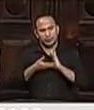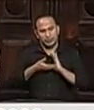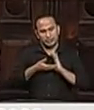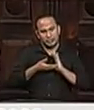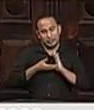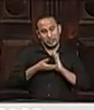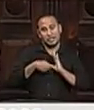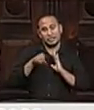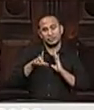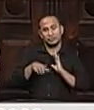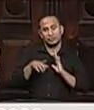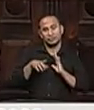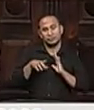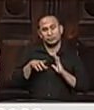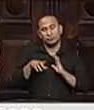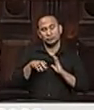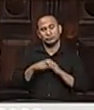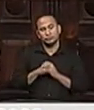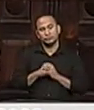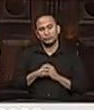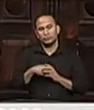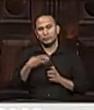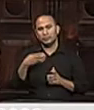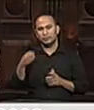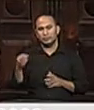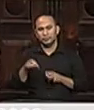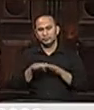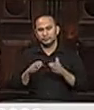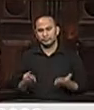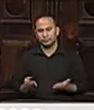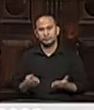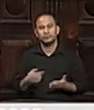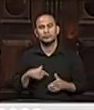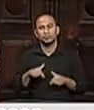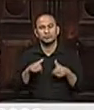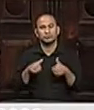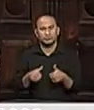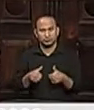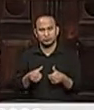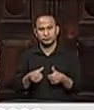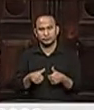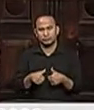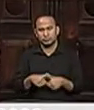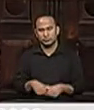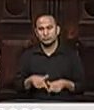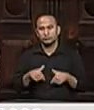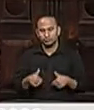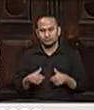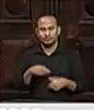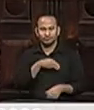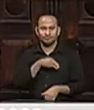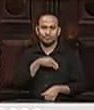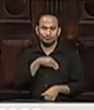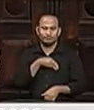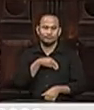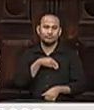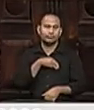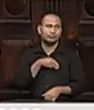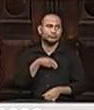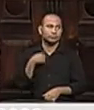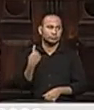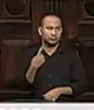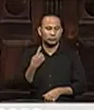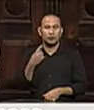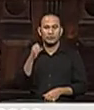do Rio de Janeiro, e dos 46 deputados da nossa bancada, uma ação imediata para a convocação desse ministro, assim como os